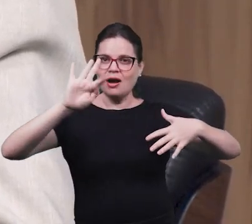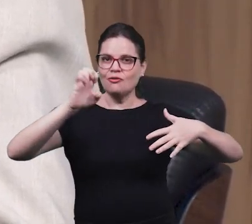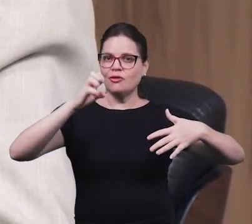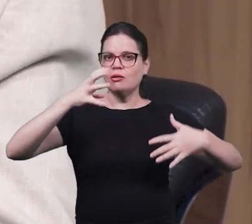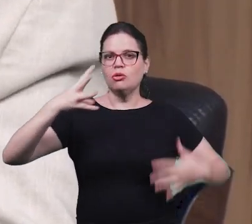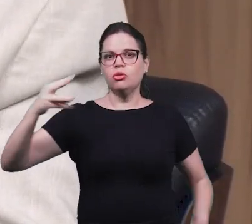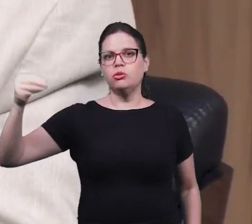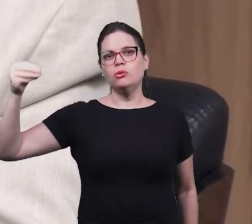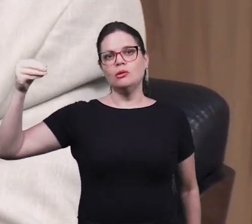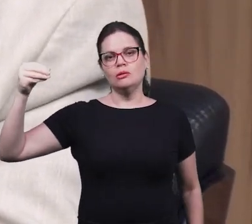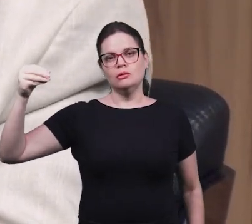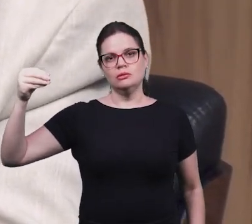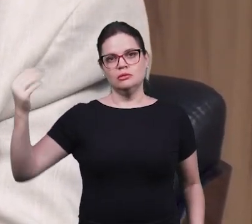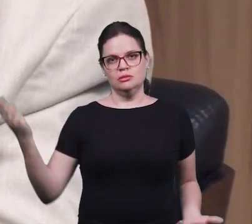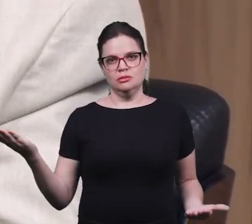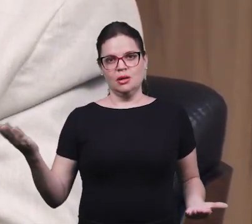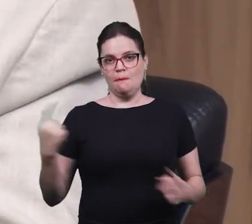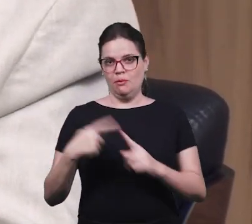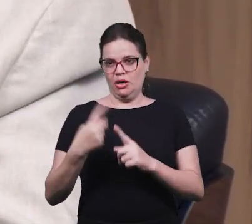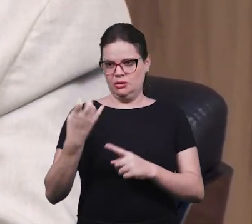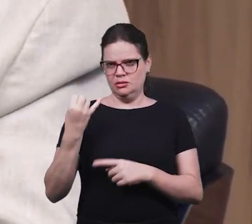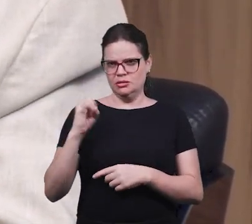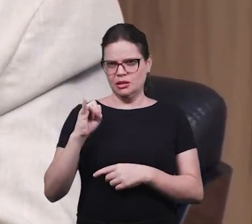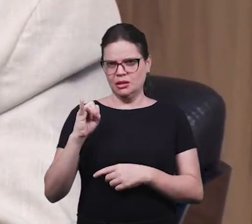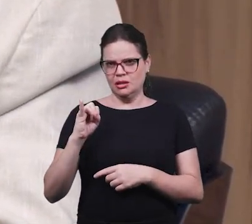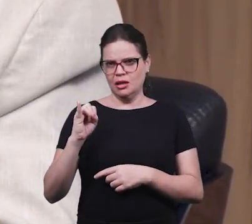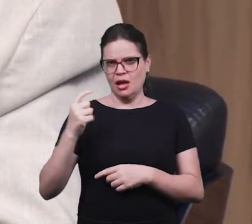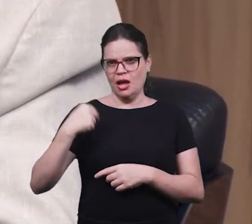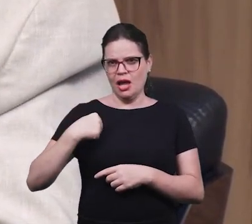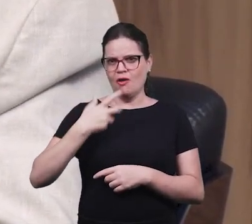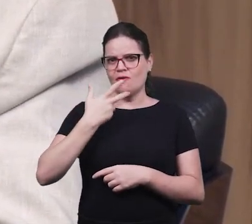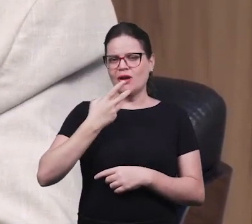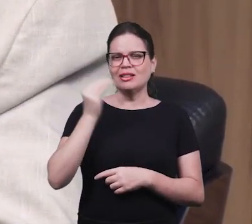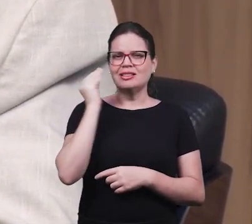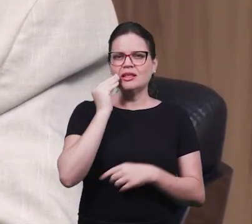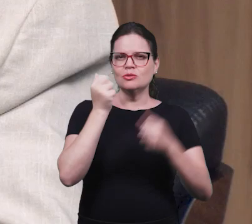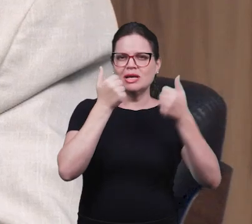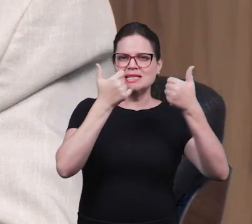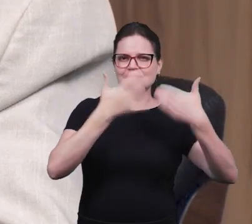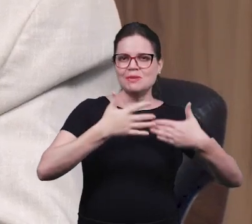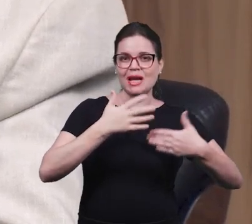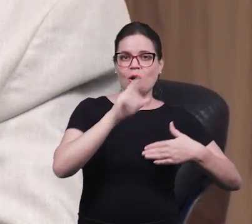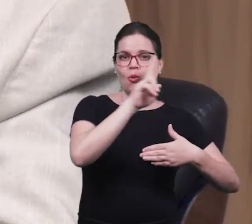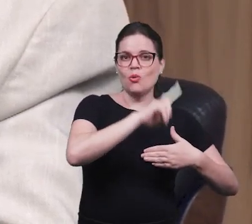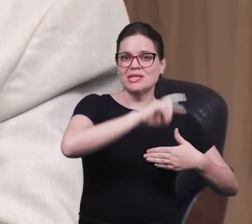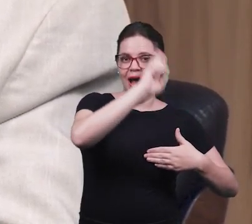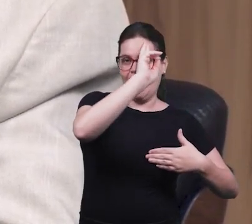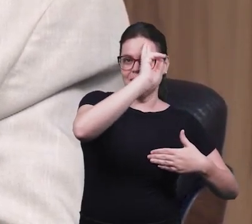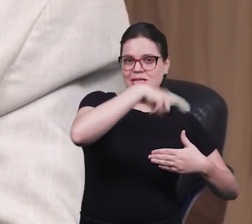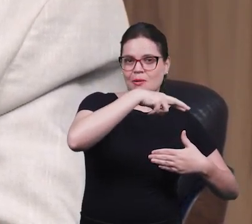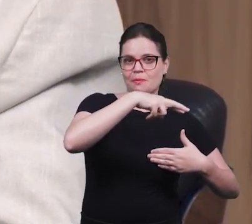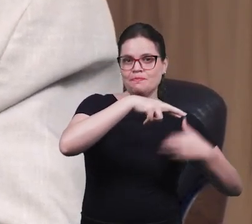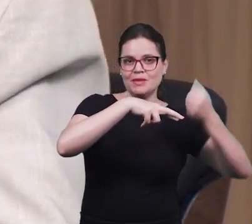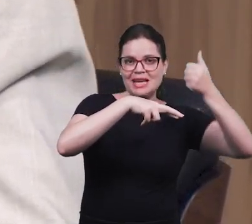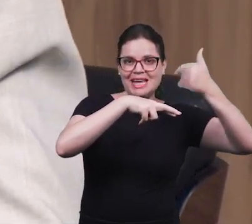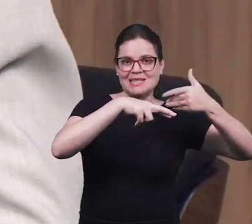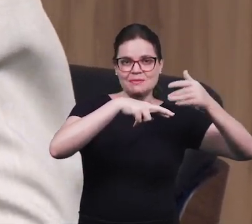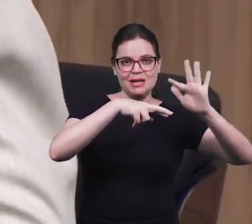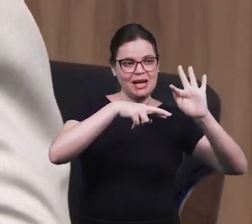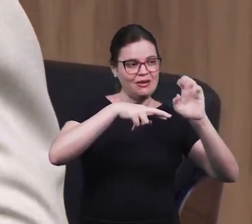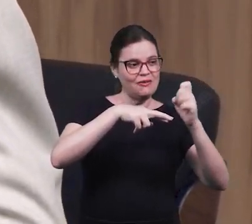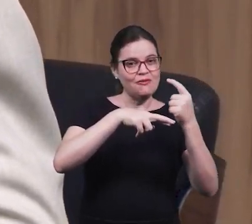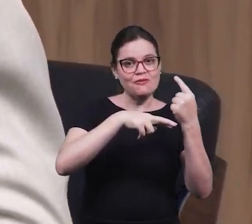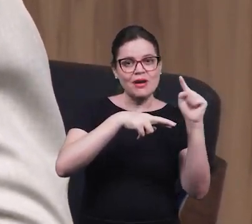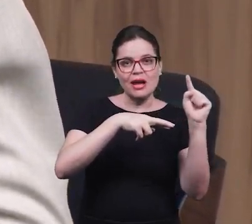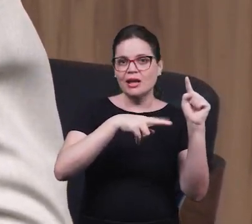razão, toda fé na razão. É toda razão sem fé. Porque a fé